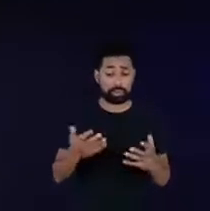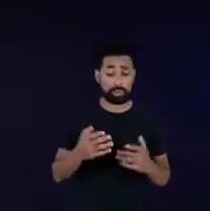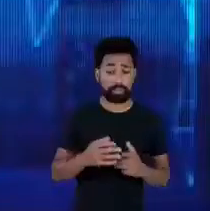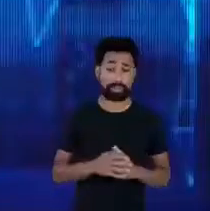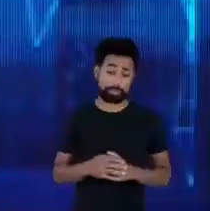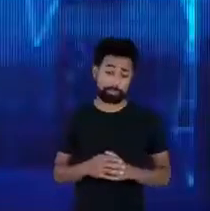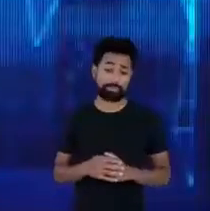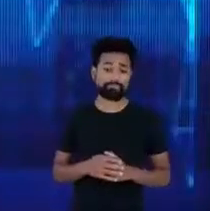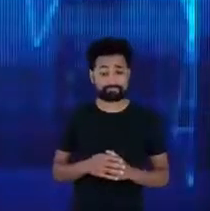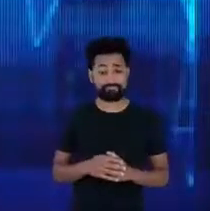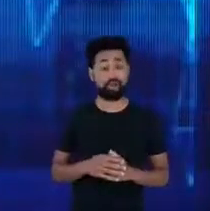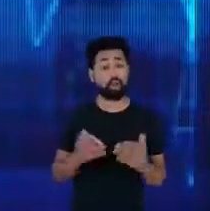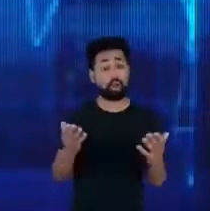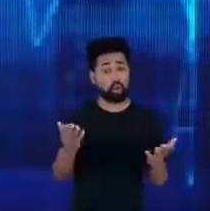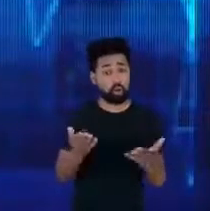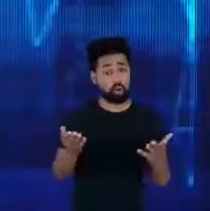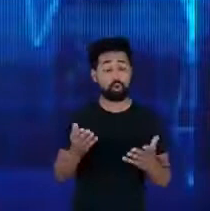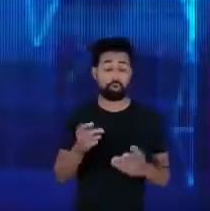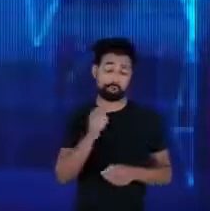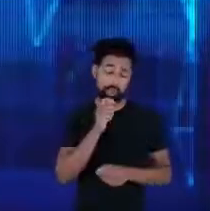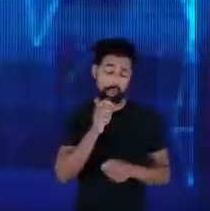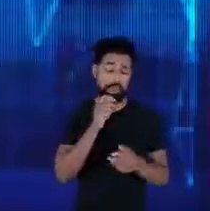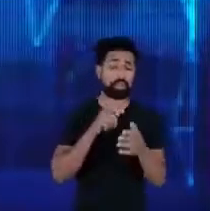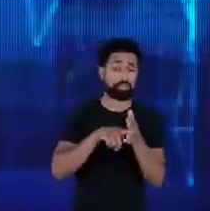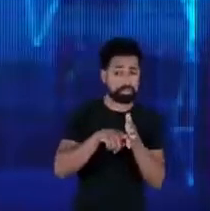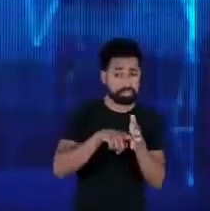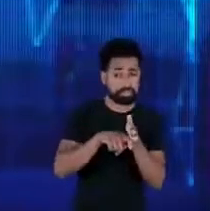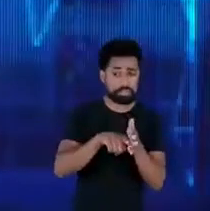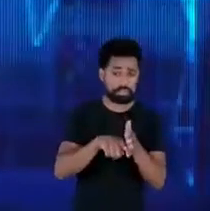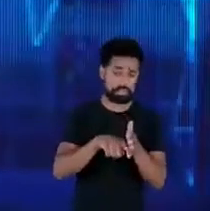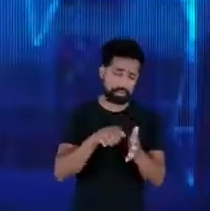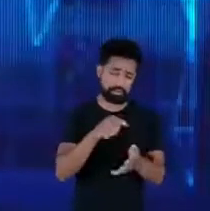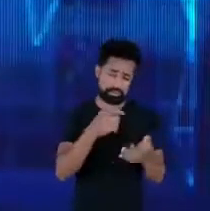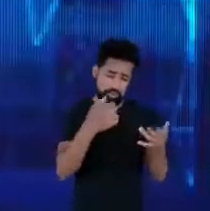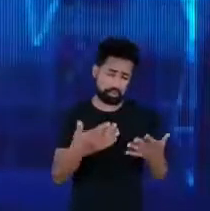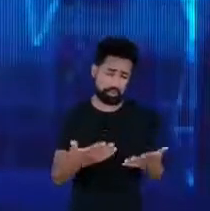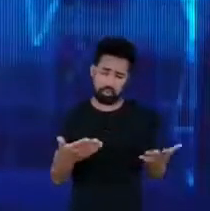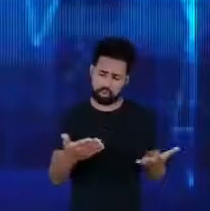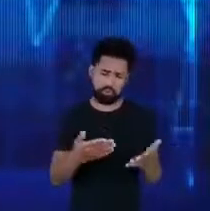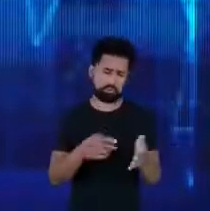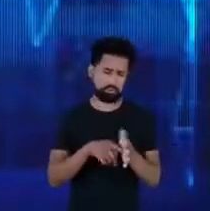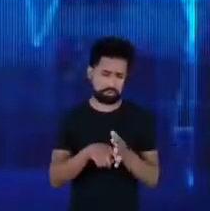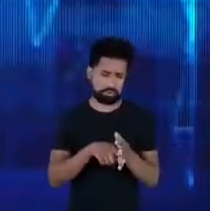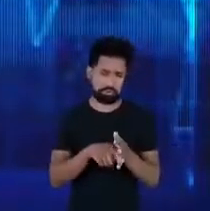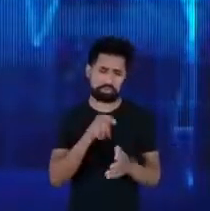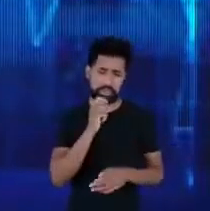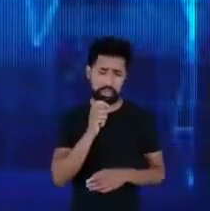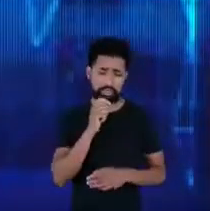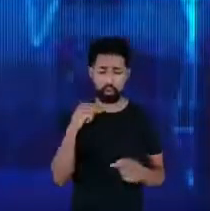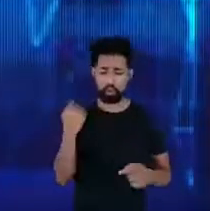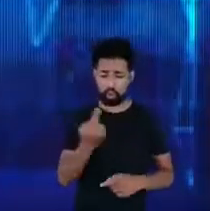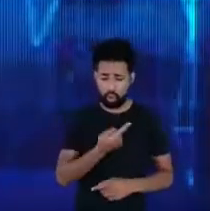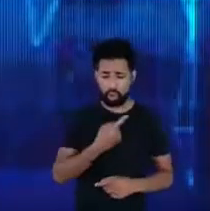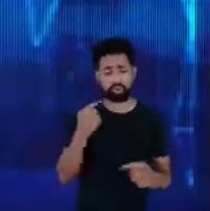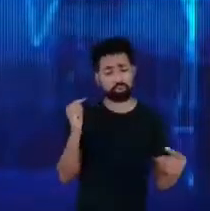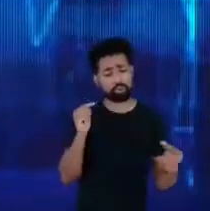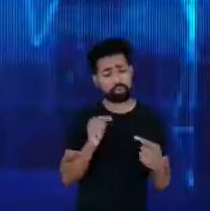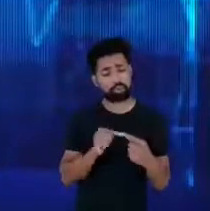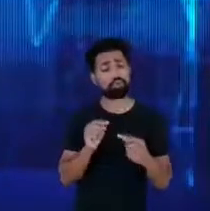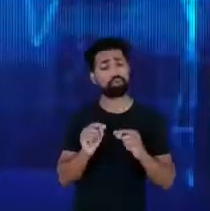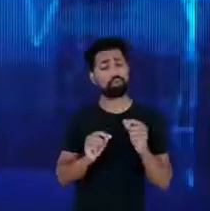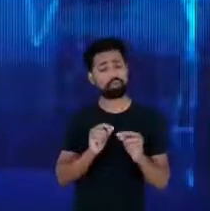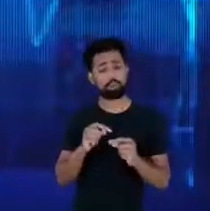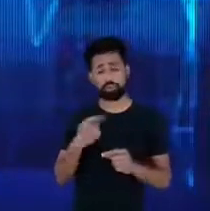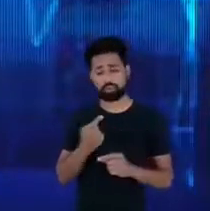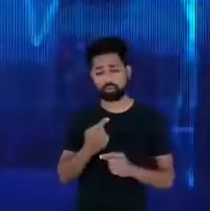assim, hoje a gente está em fase de pesquisa, como você comentou, né? Claro, o nosso objetivo, né, como uma